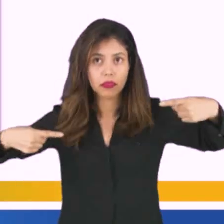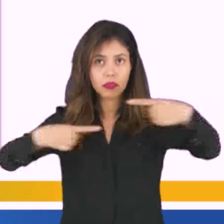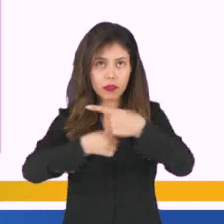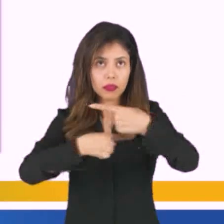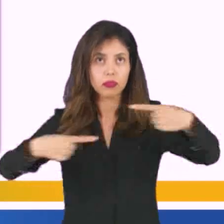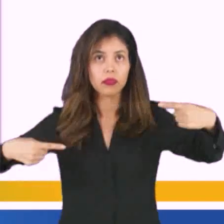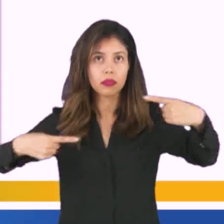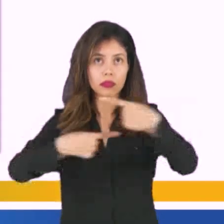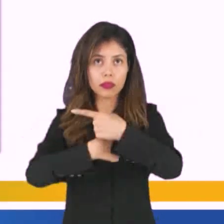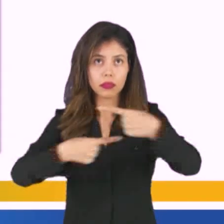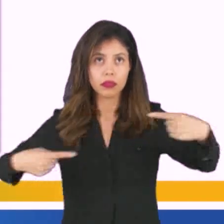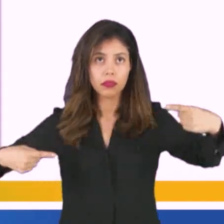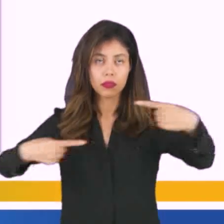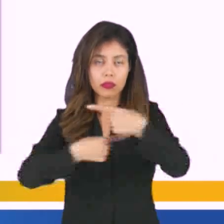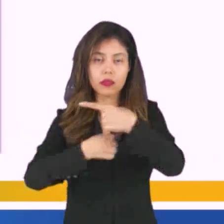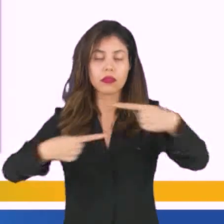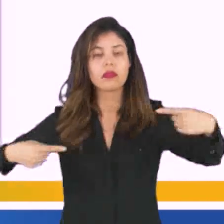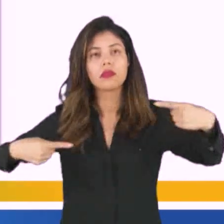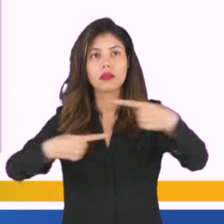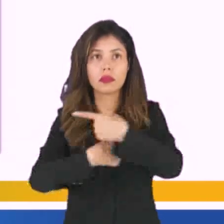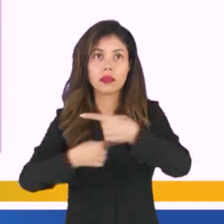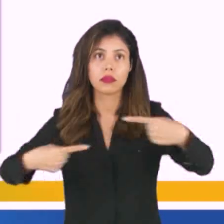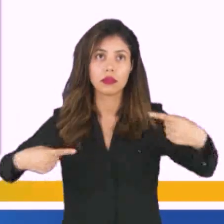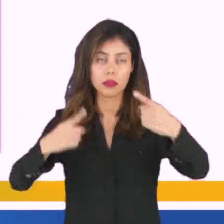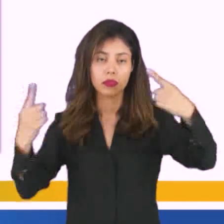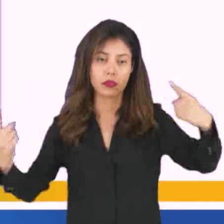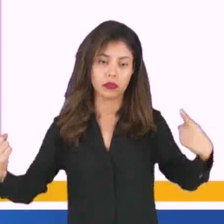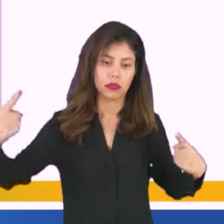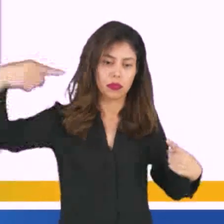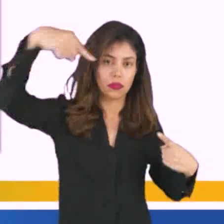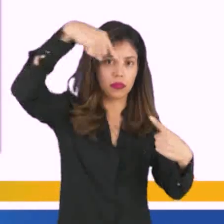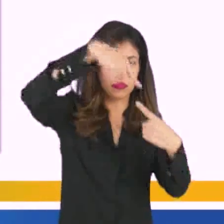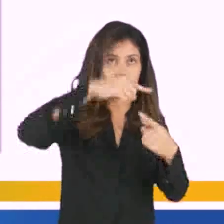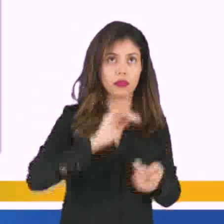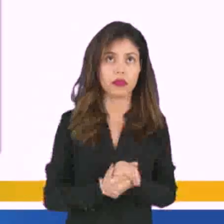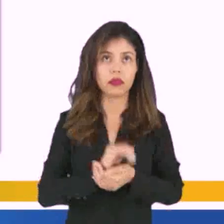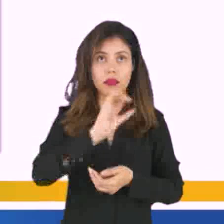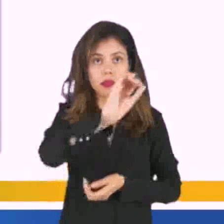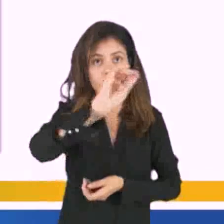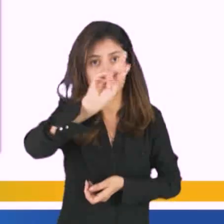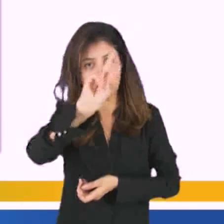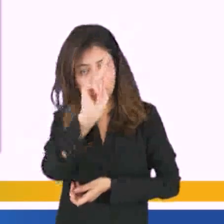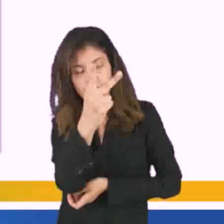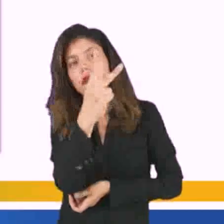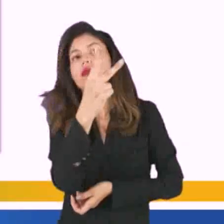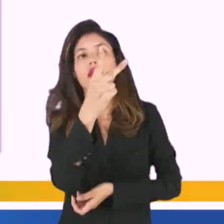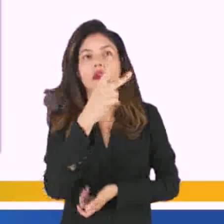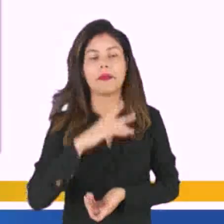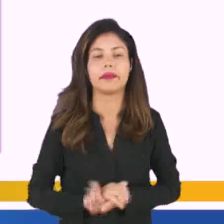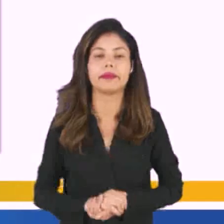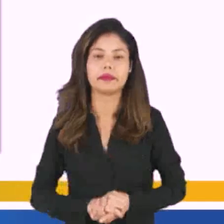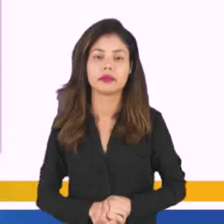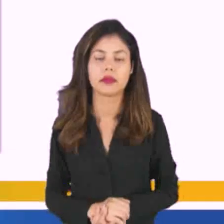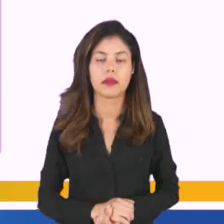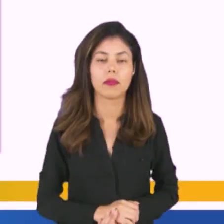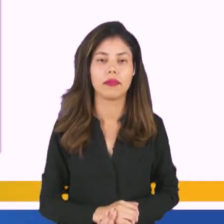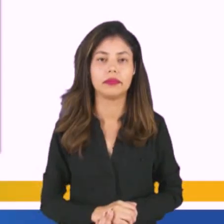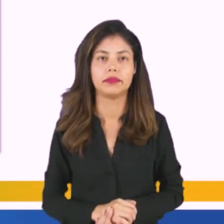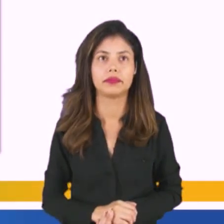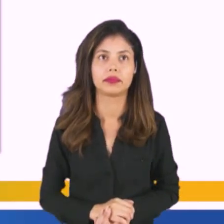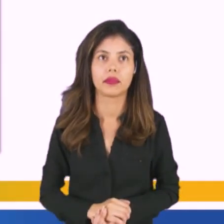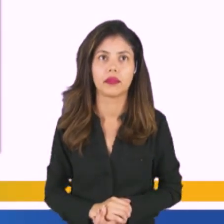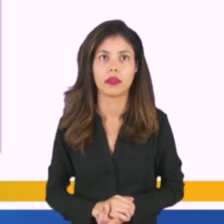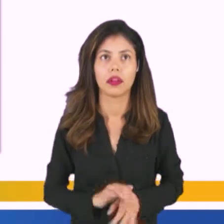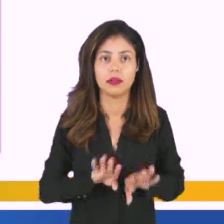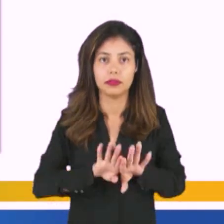π, onde ela vai se ligar ao elemento oxigênio, que ele desemparelhadamente ele tem